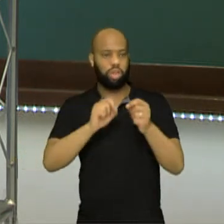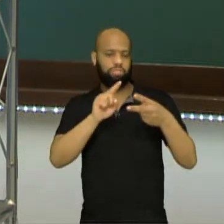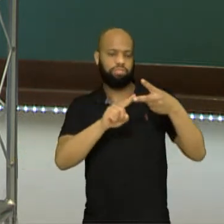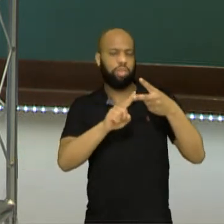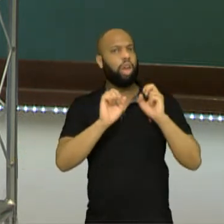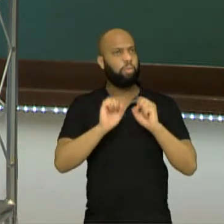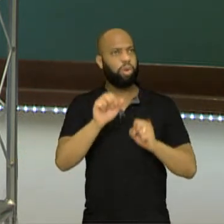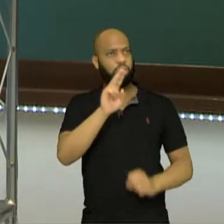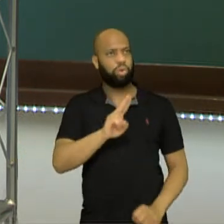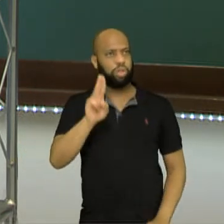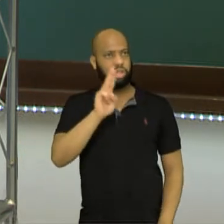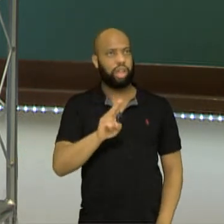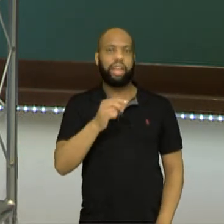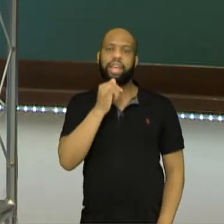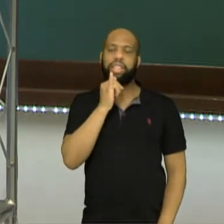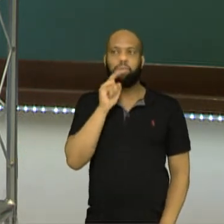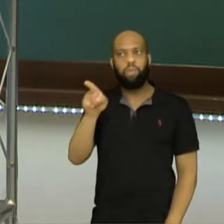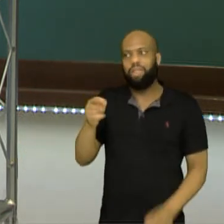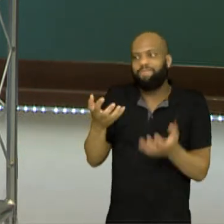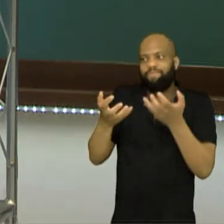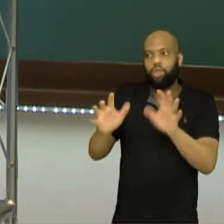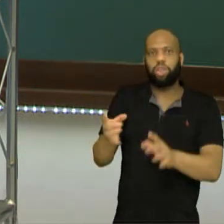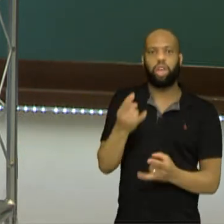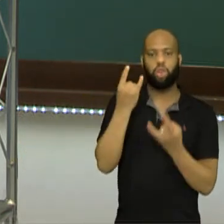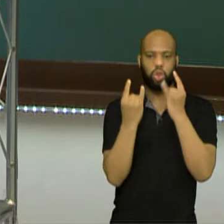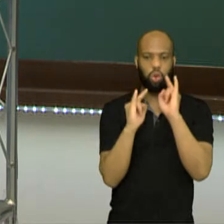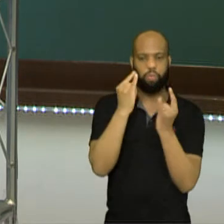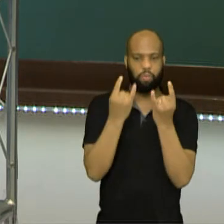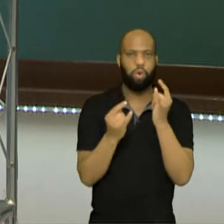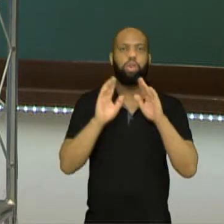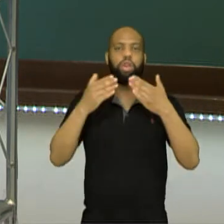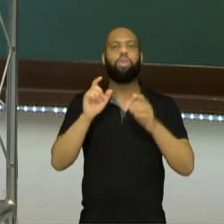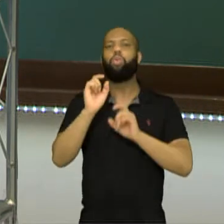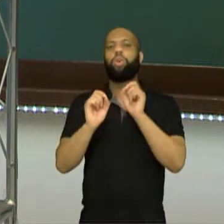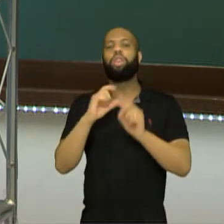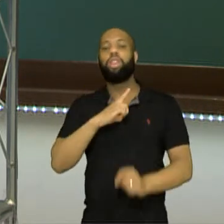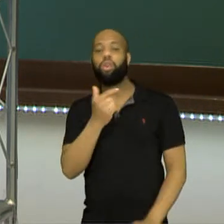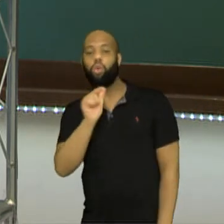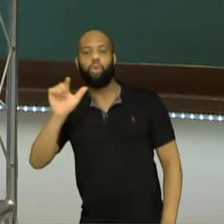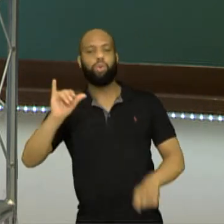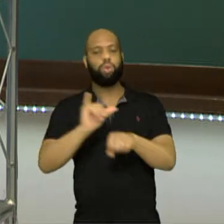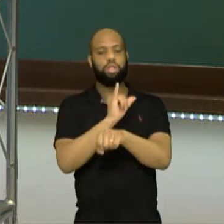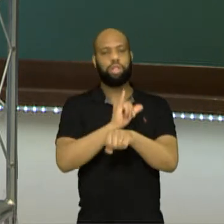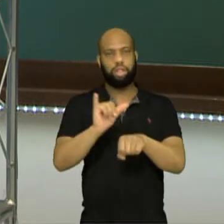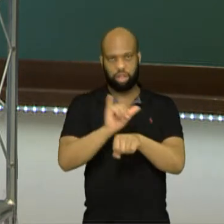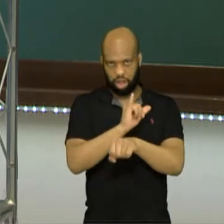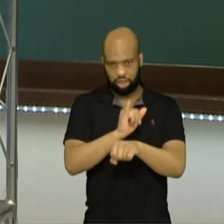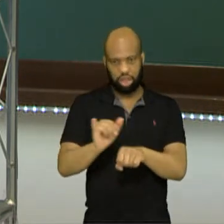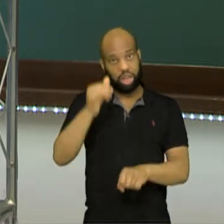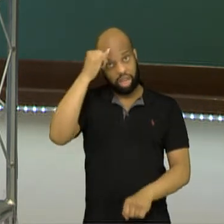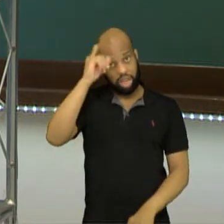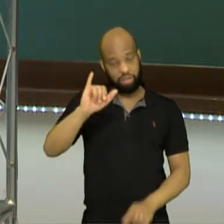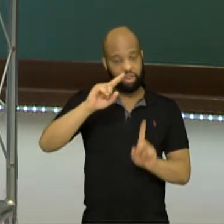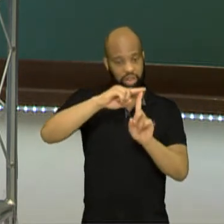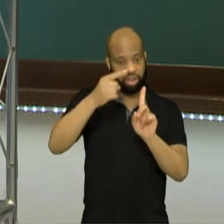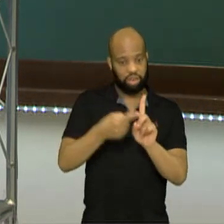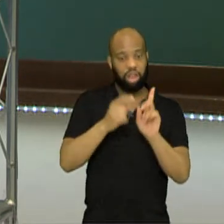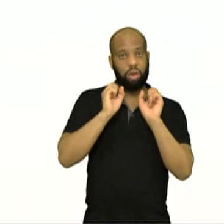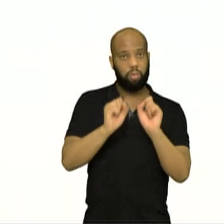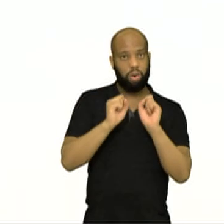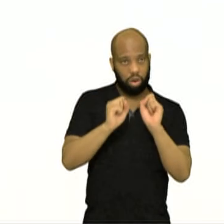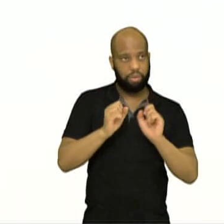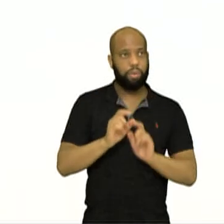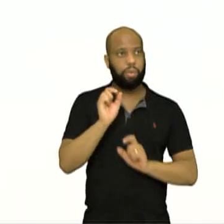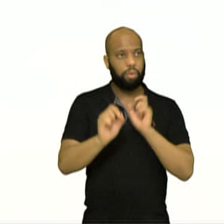né? Pode ser que ela não se adapte aos hormônios sintéticos. Então, quais são os outros métodos contraceptivos que a gente pode indicar para